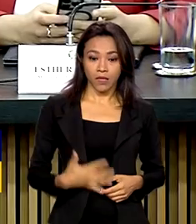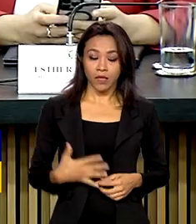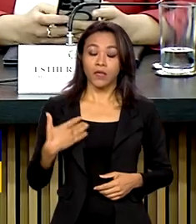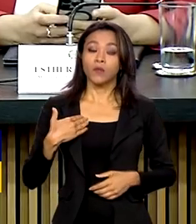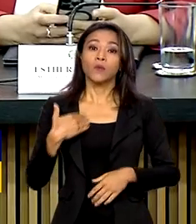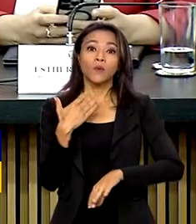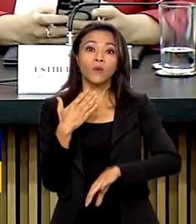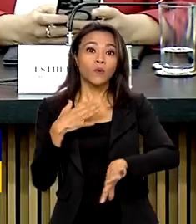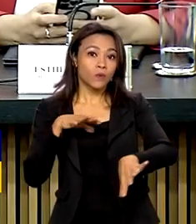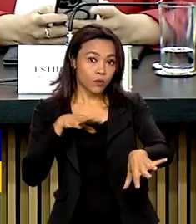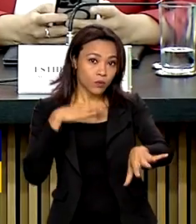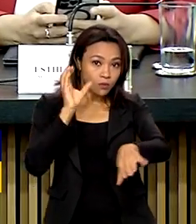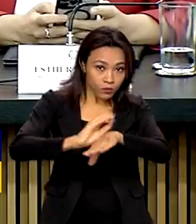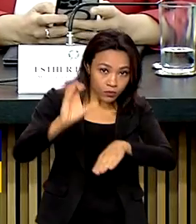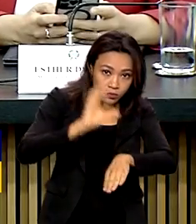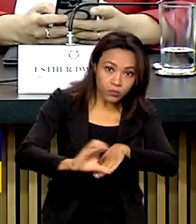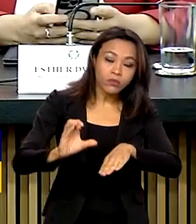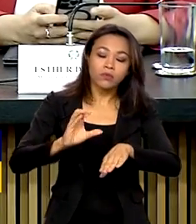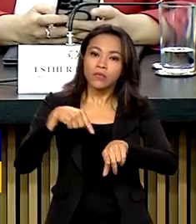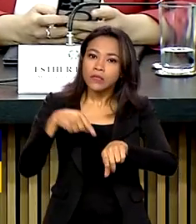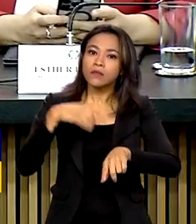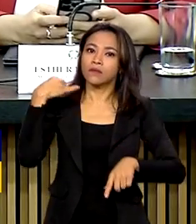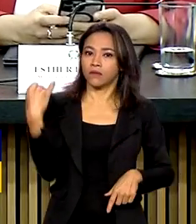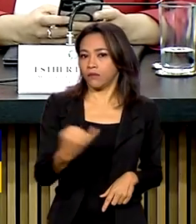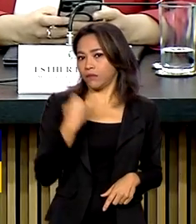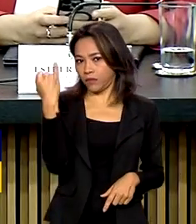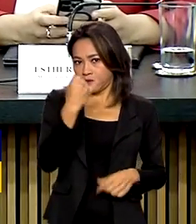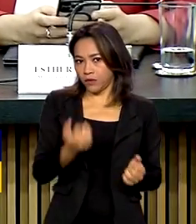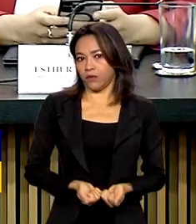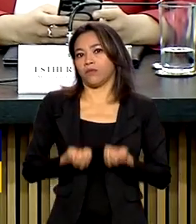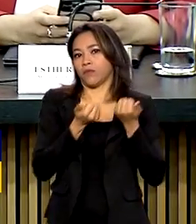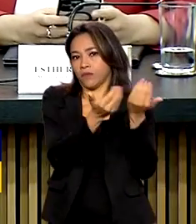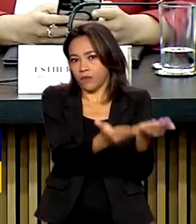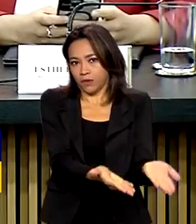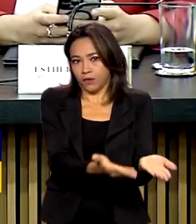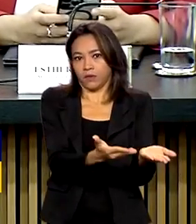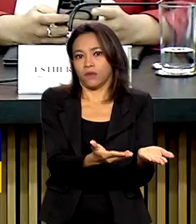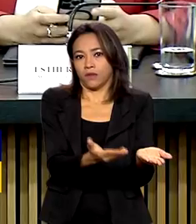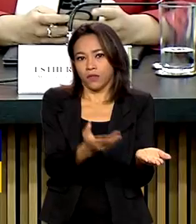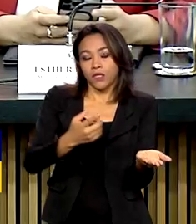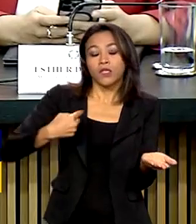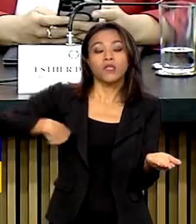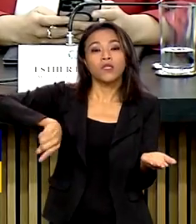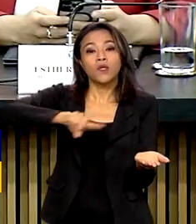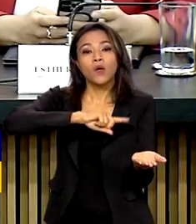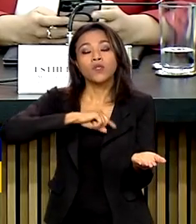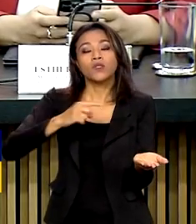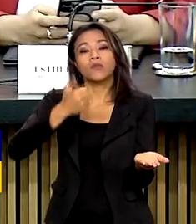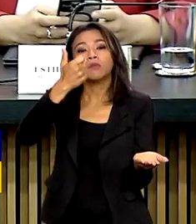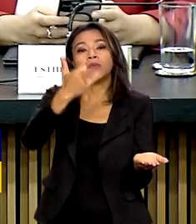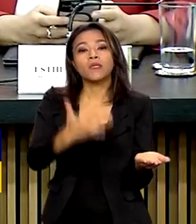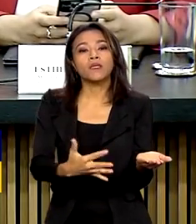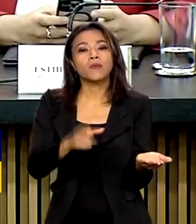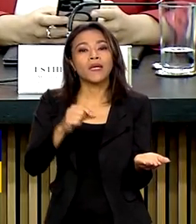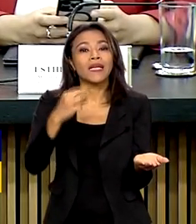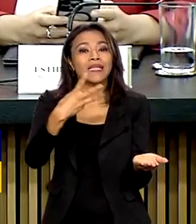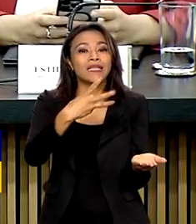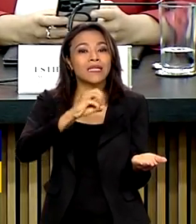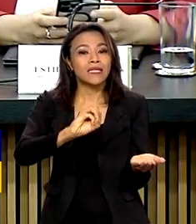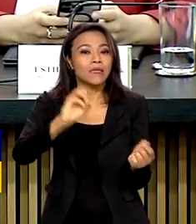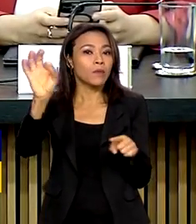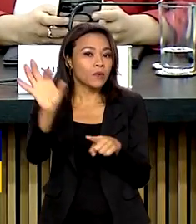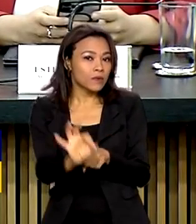ponto importante. A estimativa é de que estamos falando de cerca de 30%